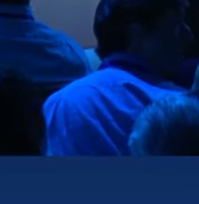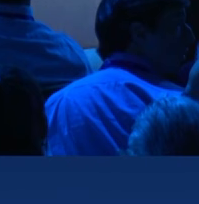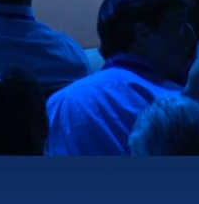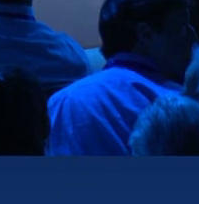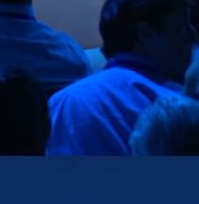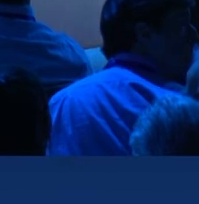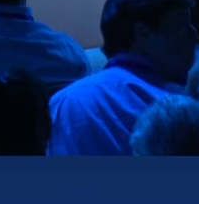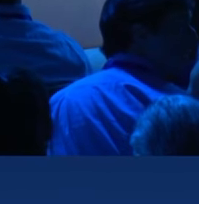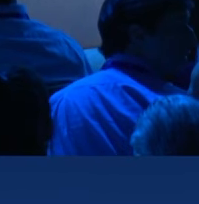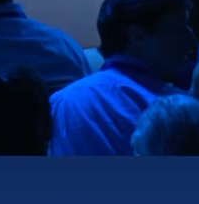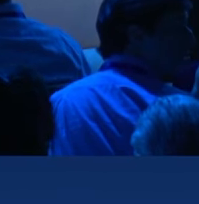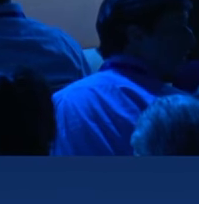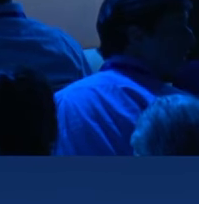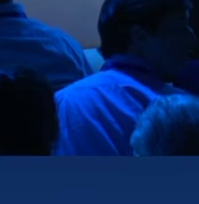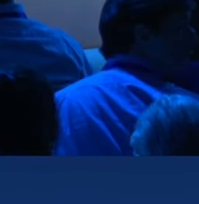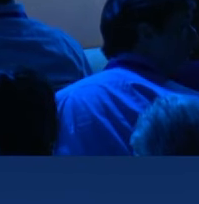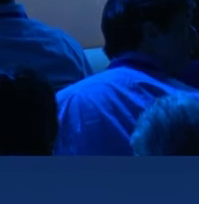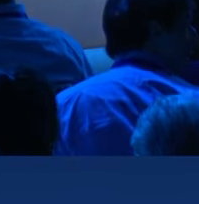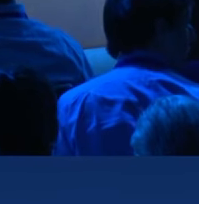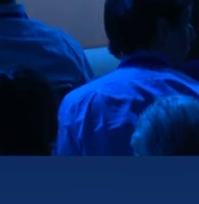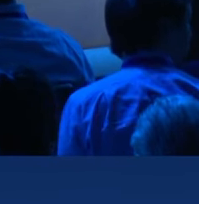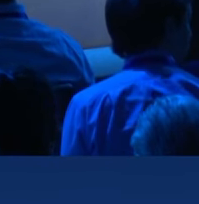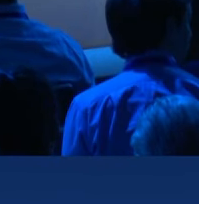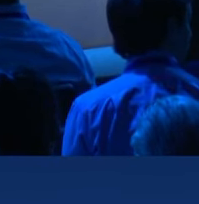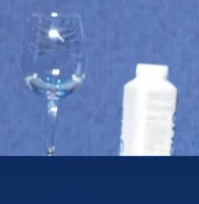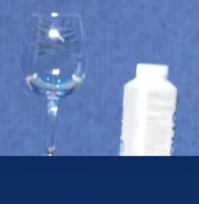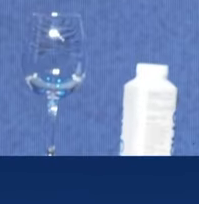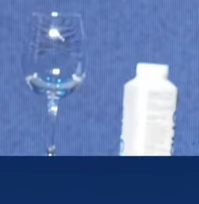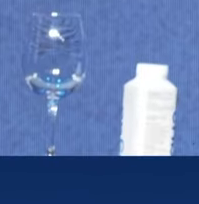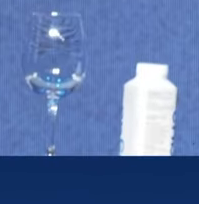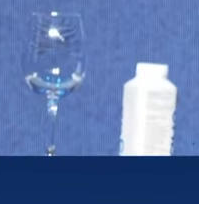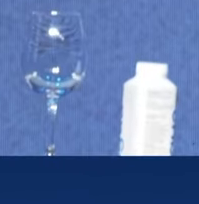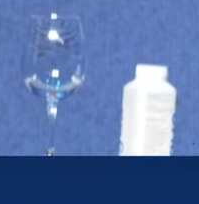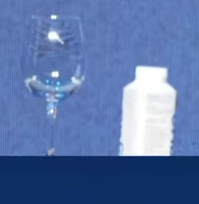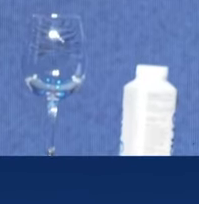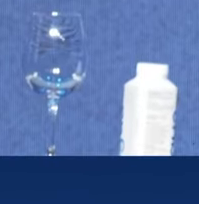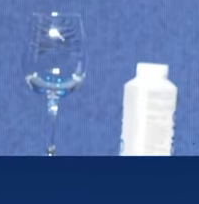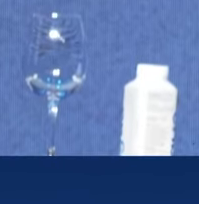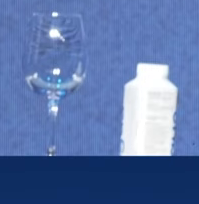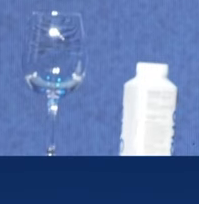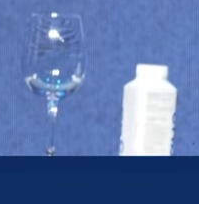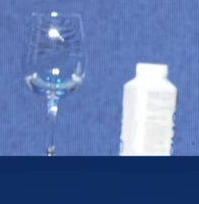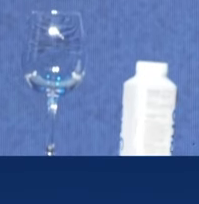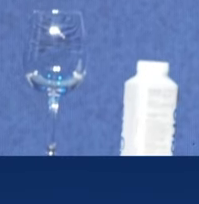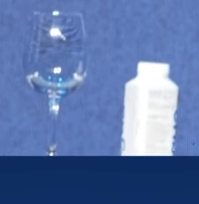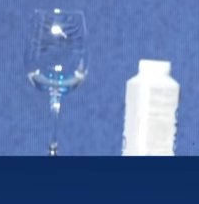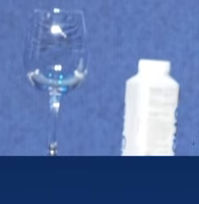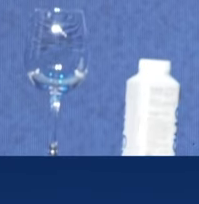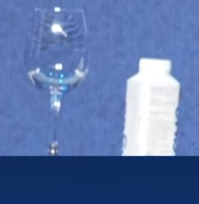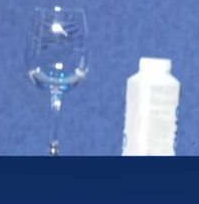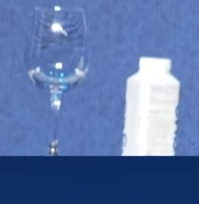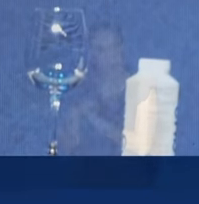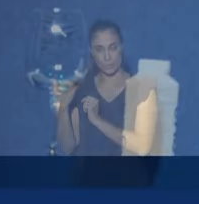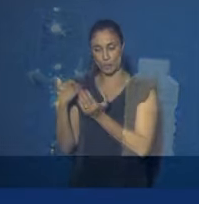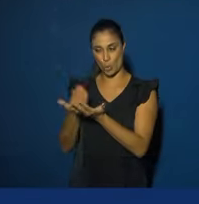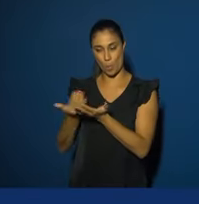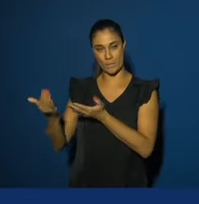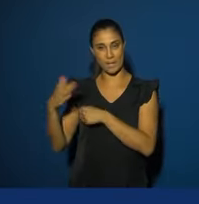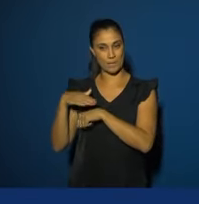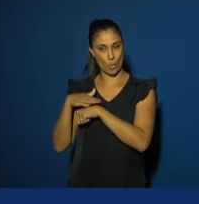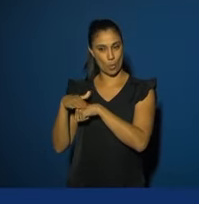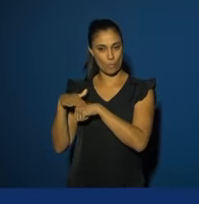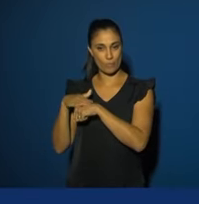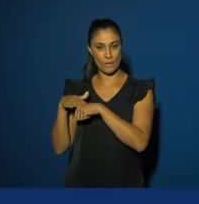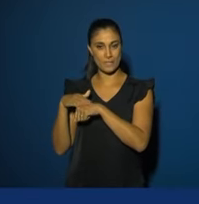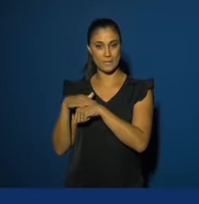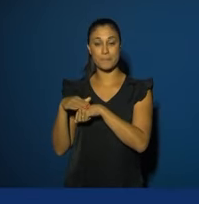série desses efeitos Então eu acho que queria começar talvez com uma uma pergunta um pouco mais Ampla tá para vocês pra gente iniciar essa conversa